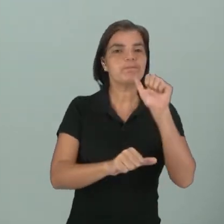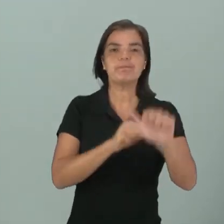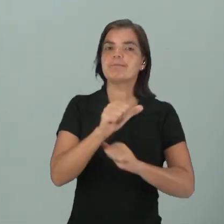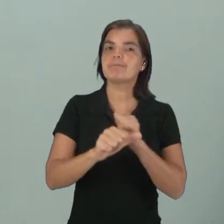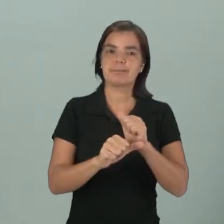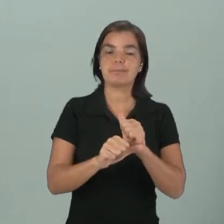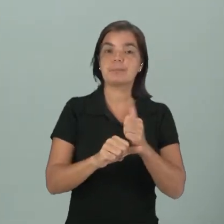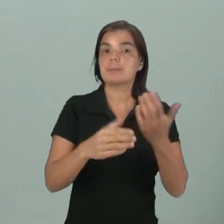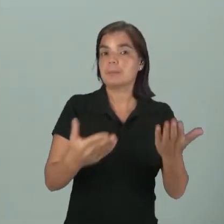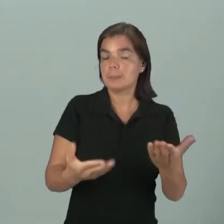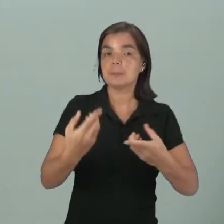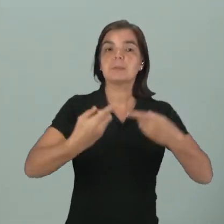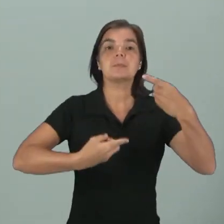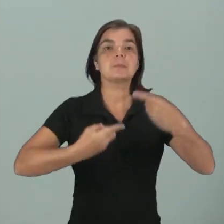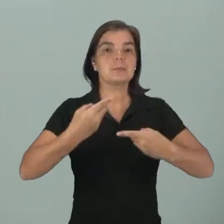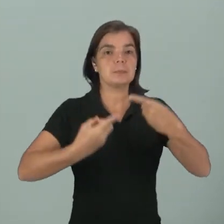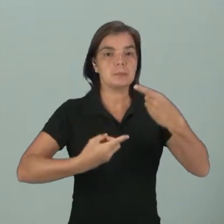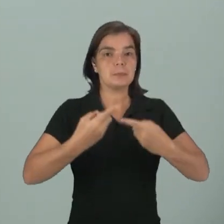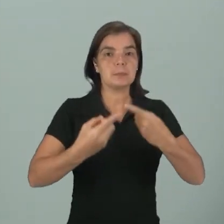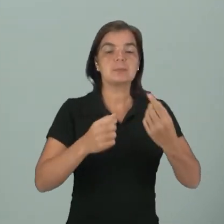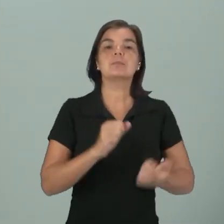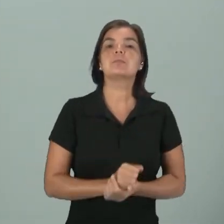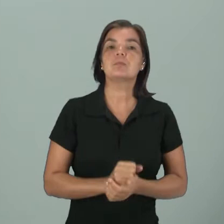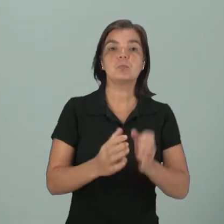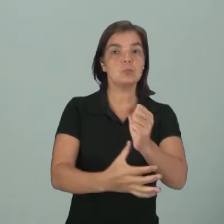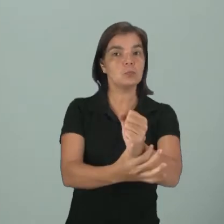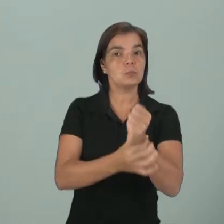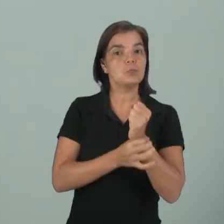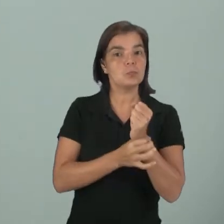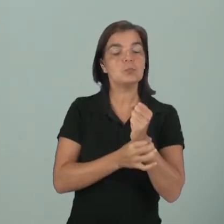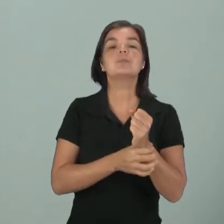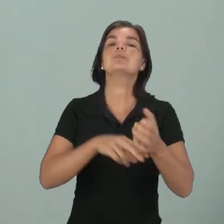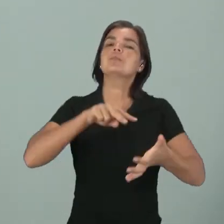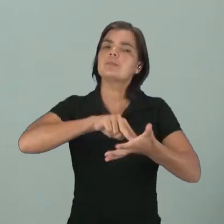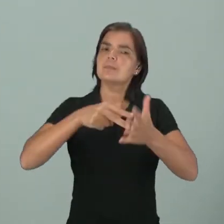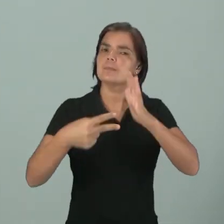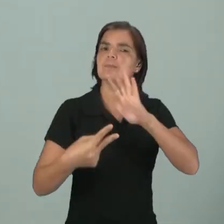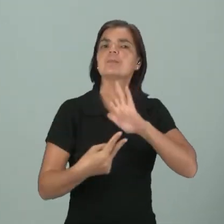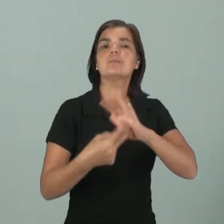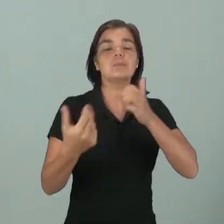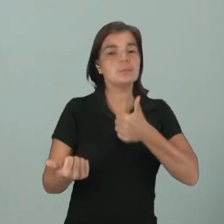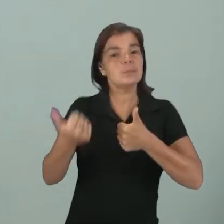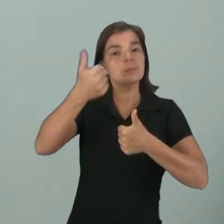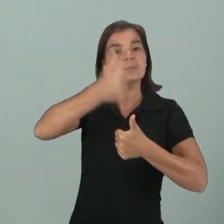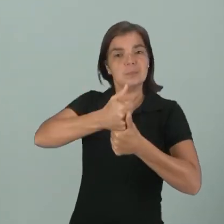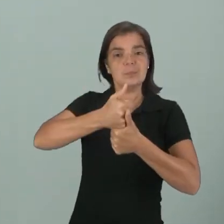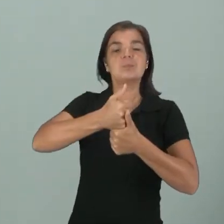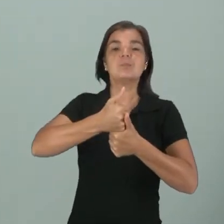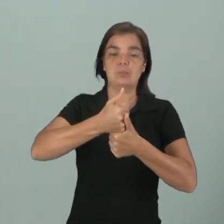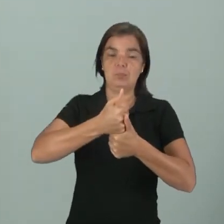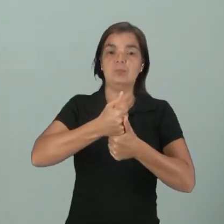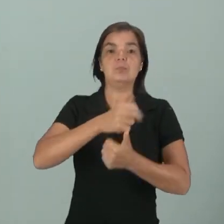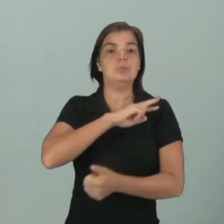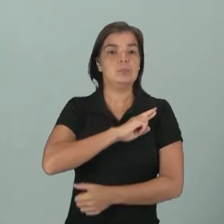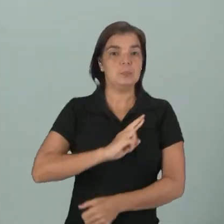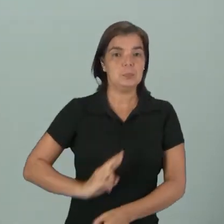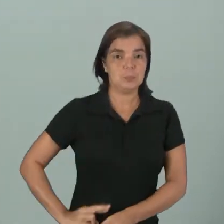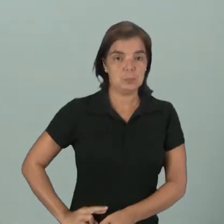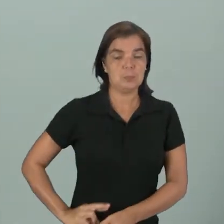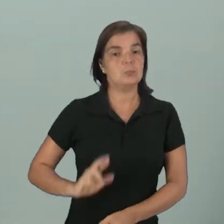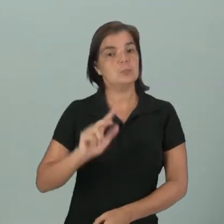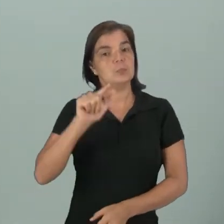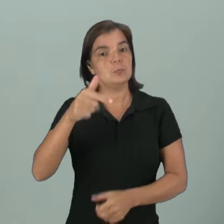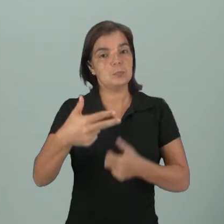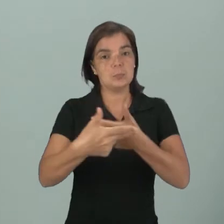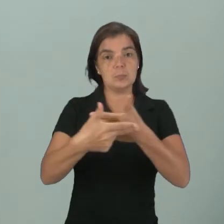inquestionável. Politicamente, esse absolutismo ele foi sendo substituído pela república, ou, em